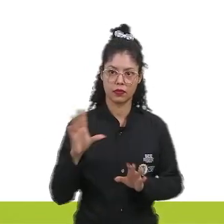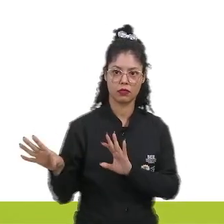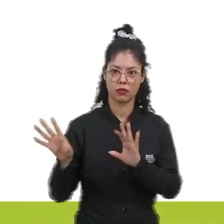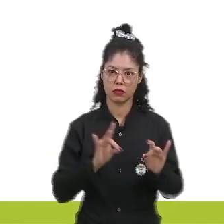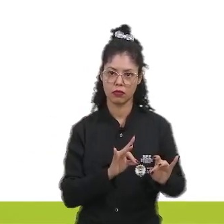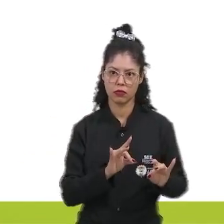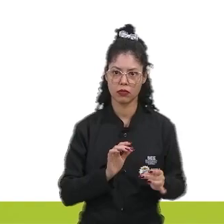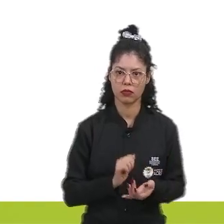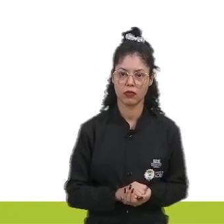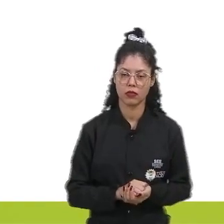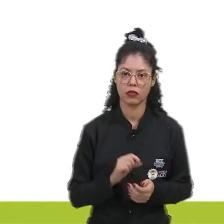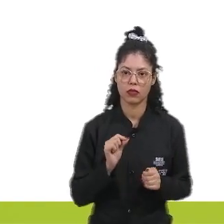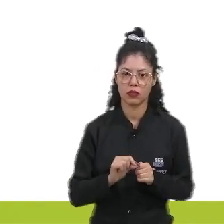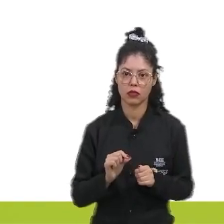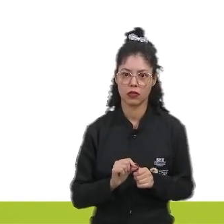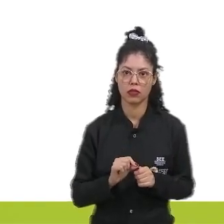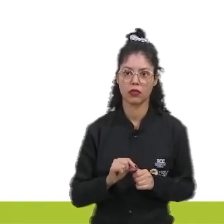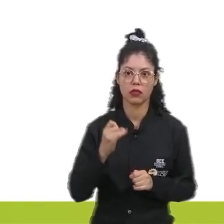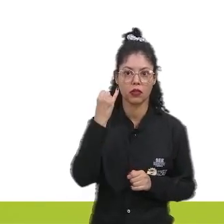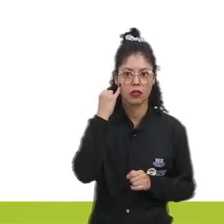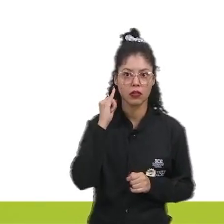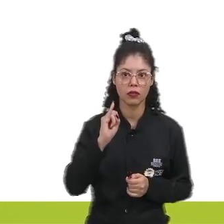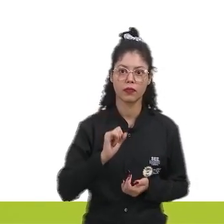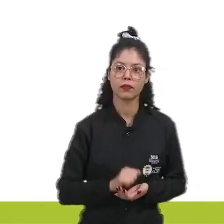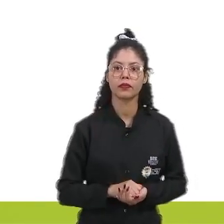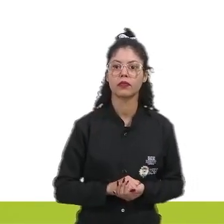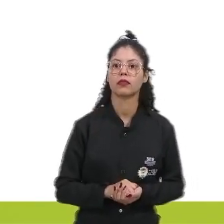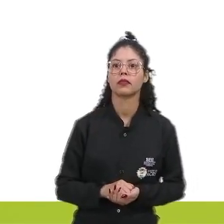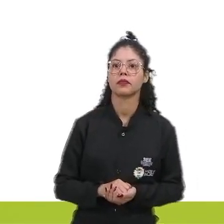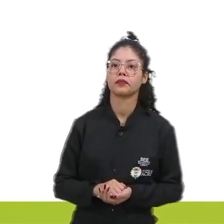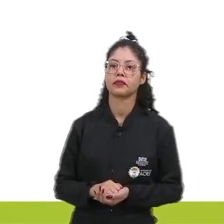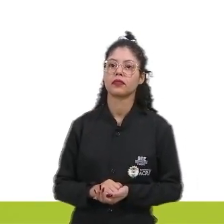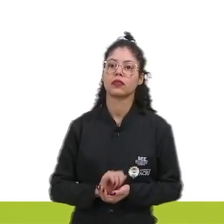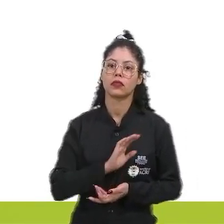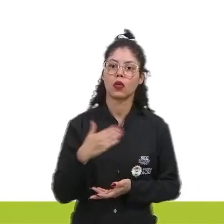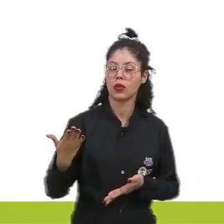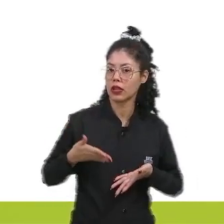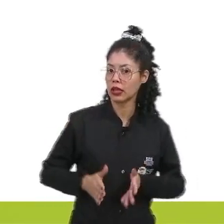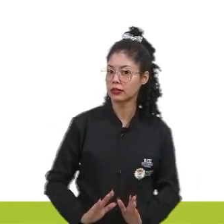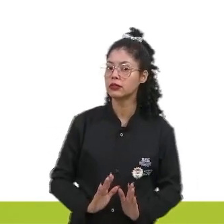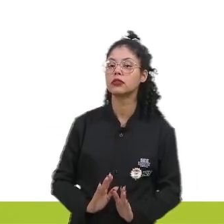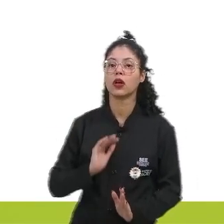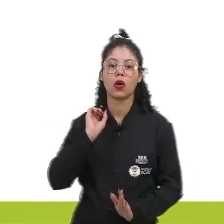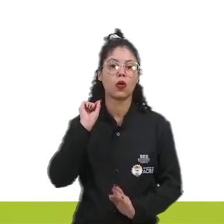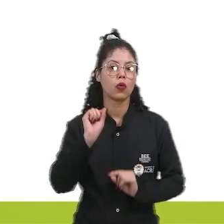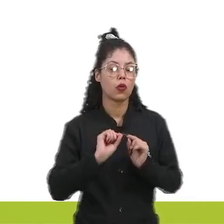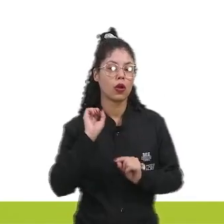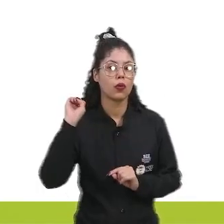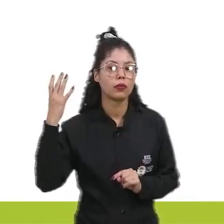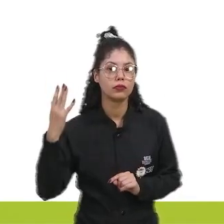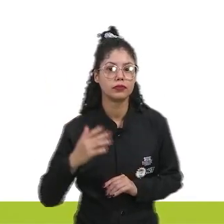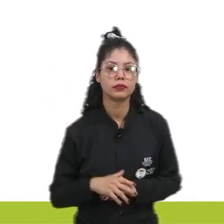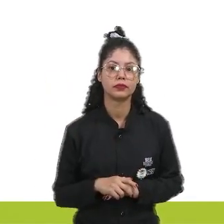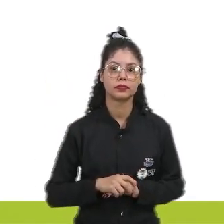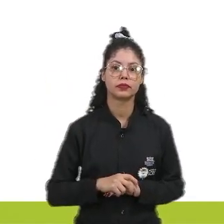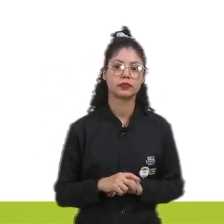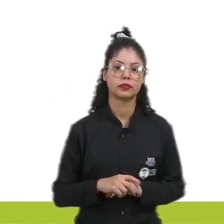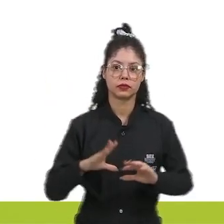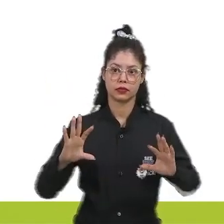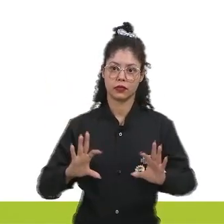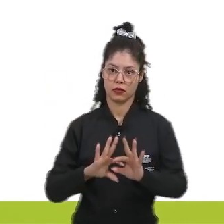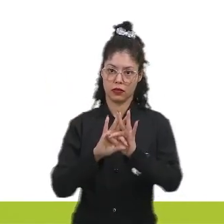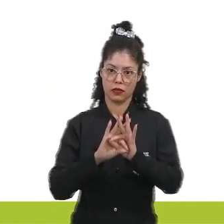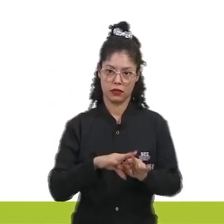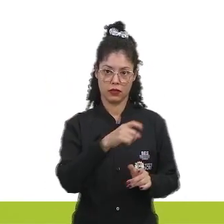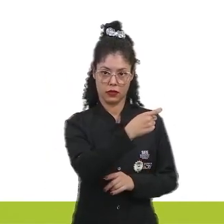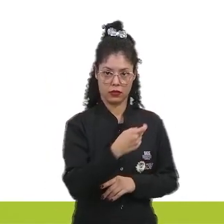A gente está mexendo exatamente com a ideia do zero da função. Quando a irmã nasceu, olha o que aconteceu aqui, ó. A gente tem uma relação onde